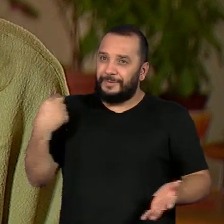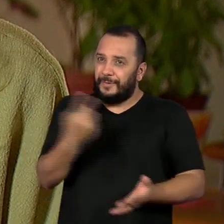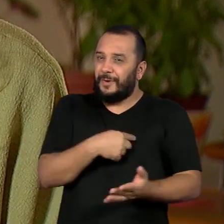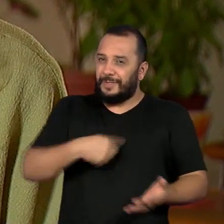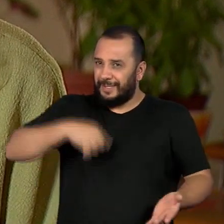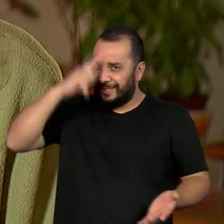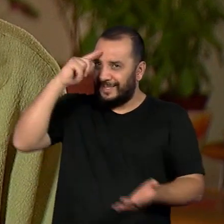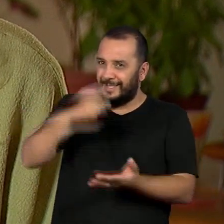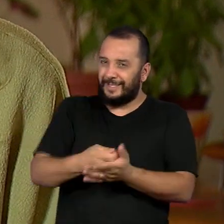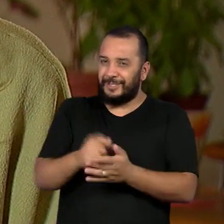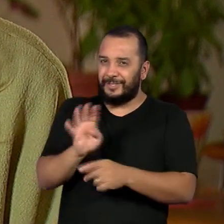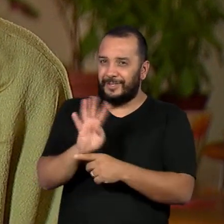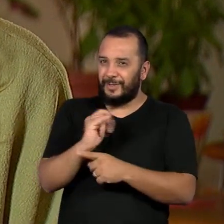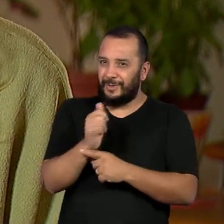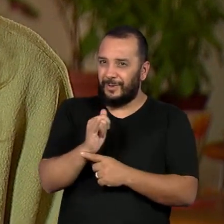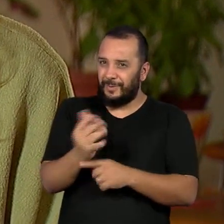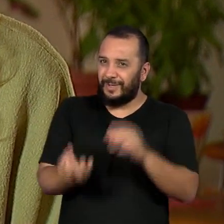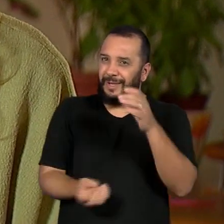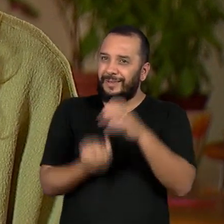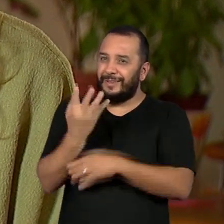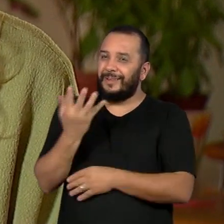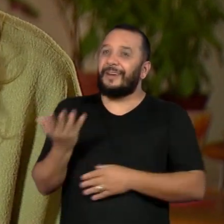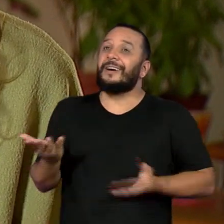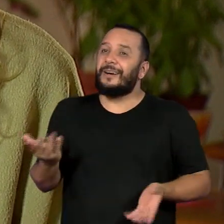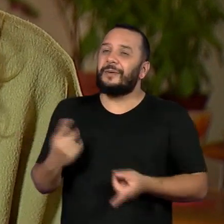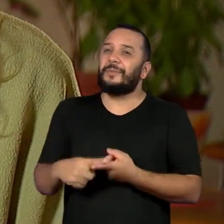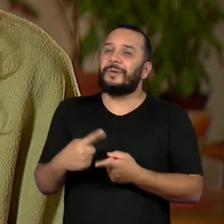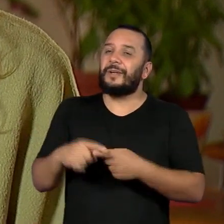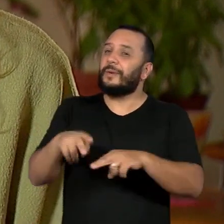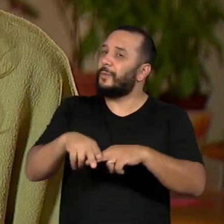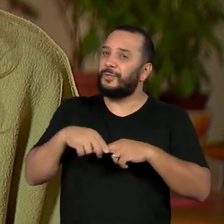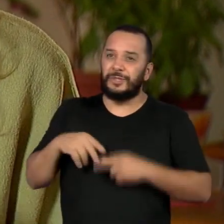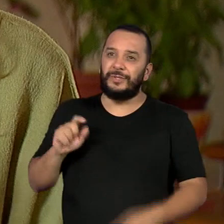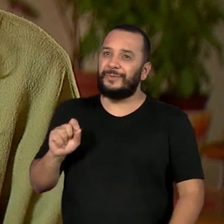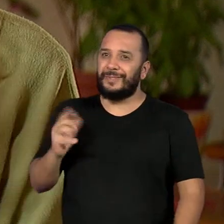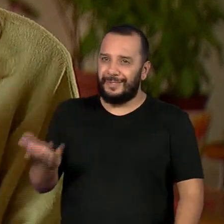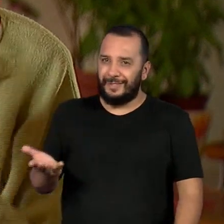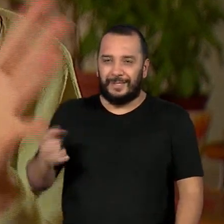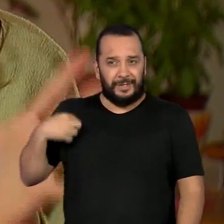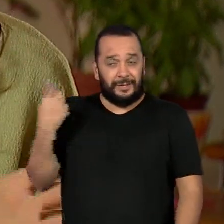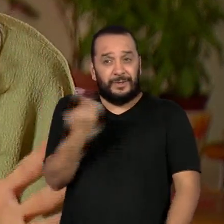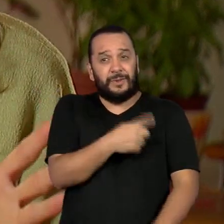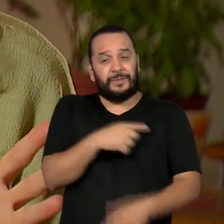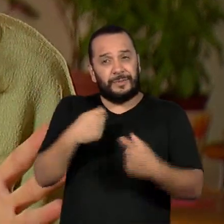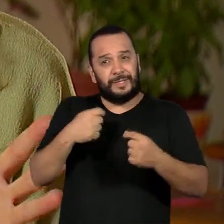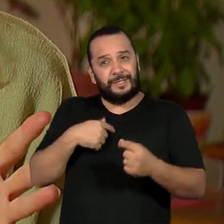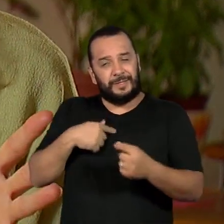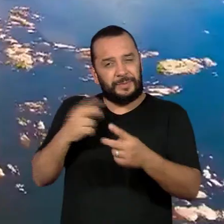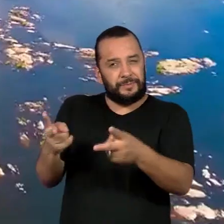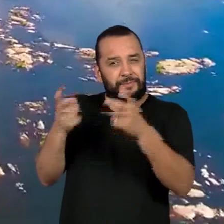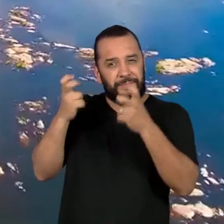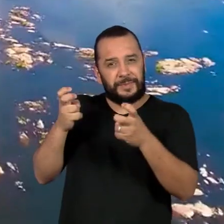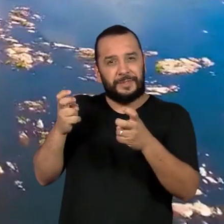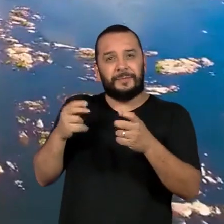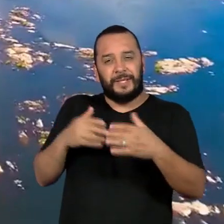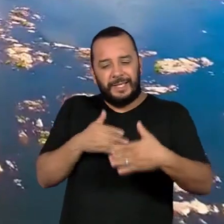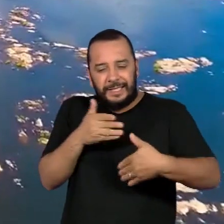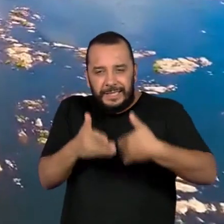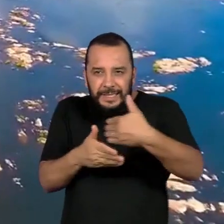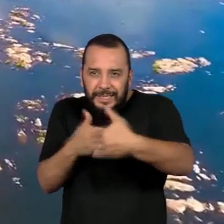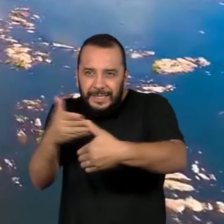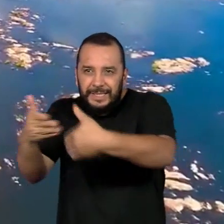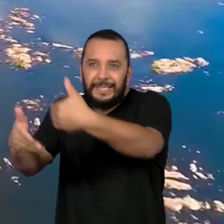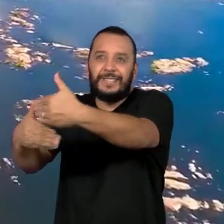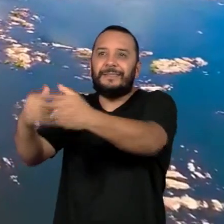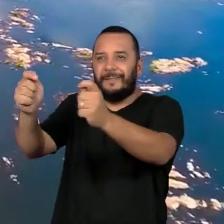decidiu fazer esse documentário é que a gente está precisando enxergar caminhos possíveis. Se a gente pensar